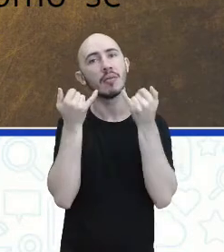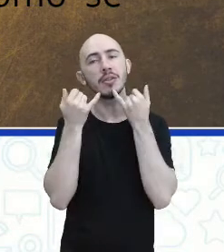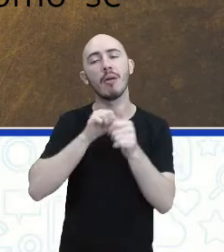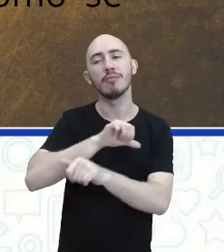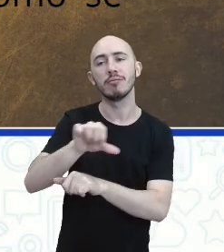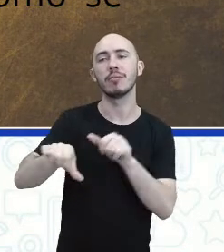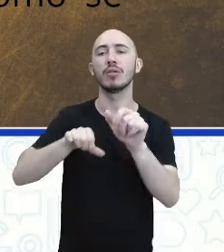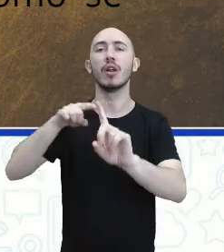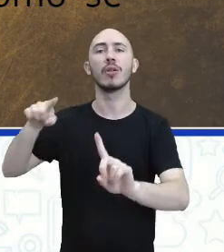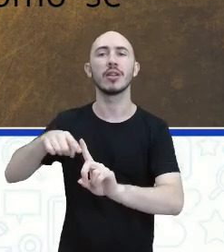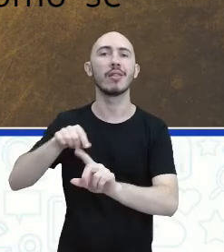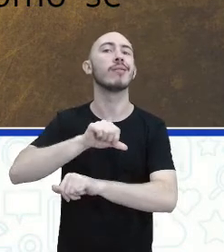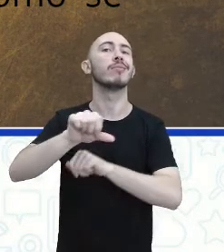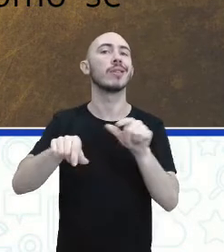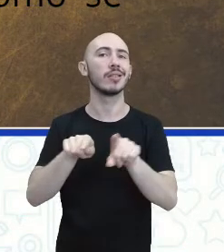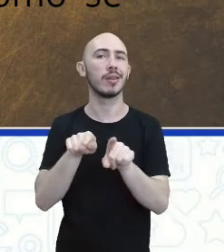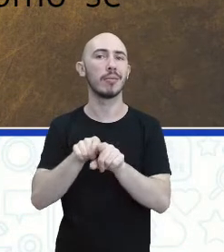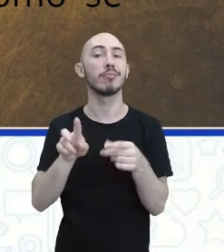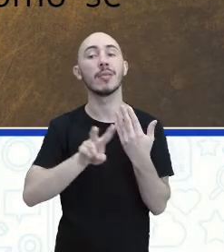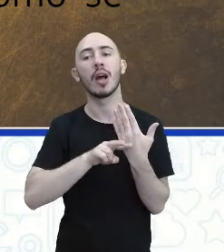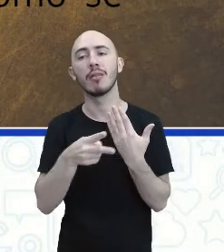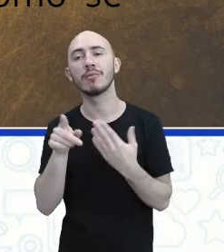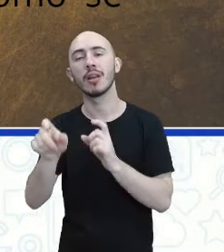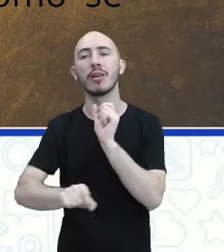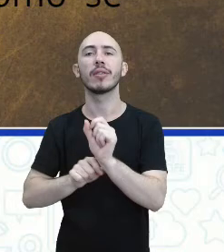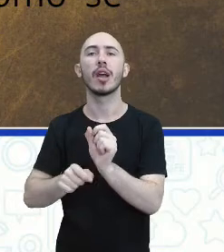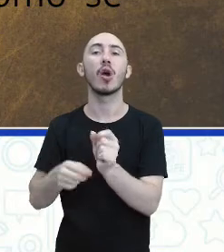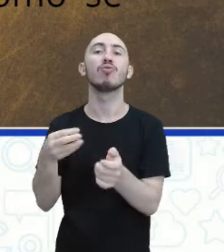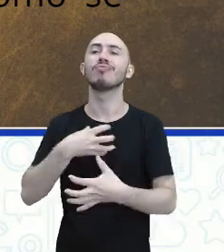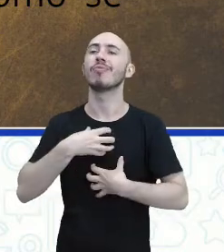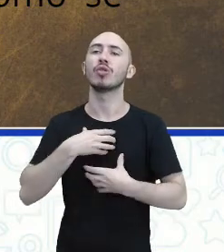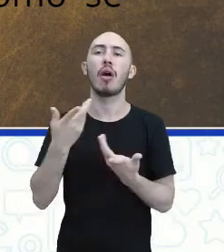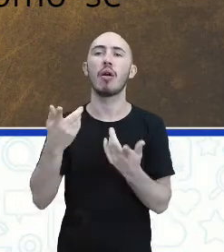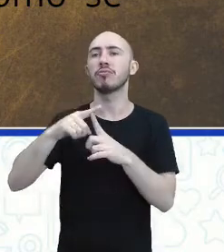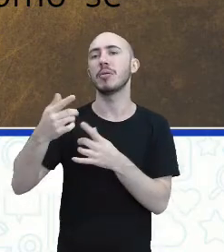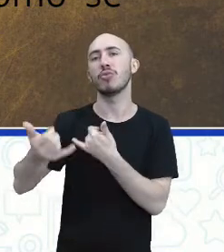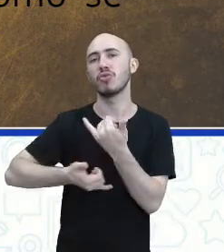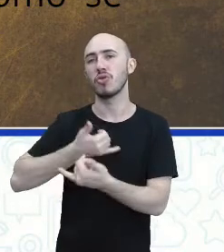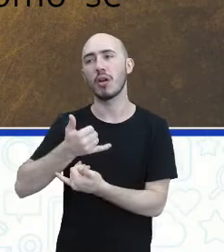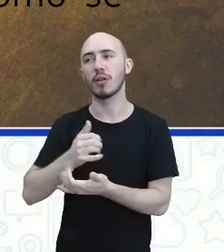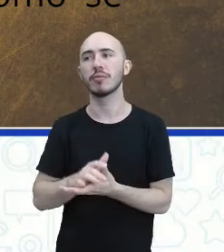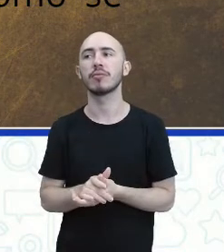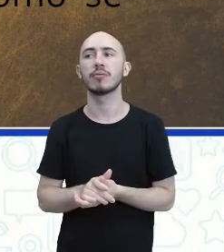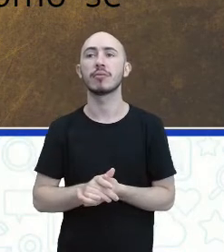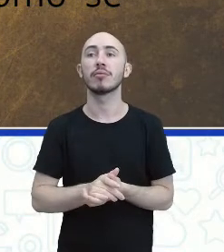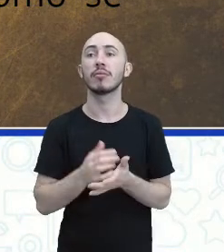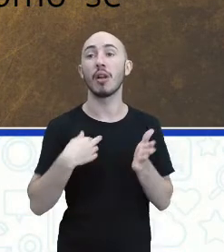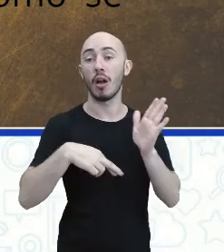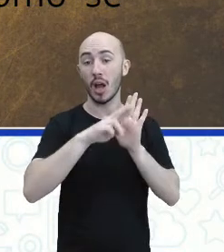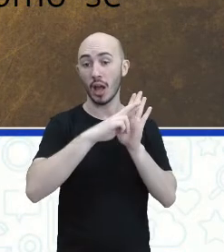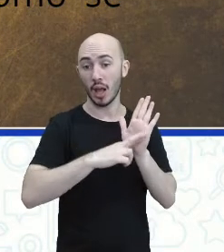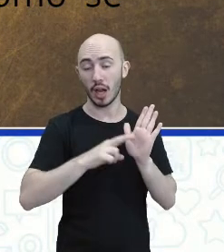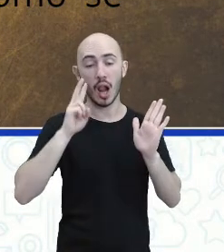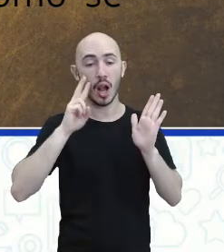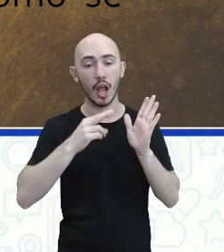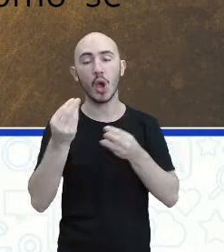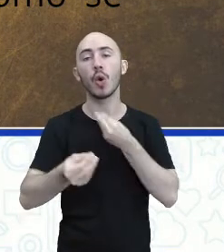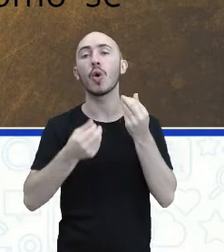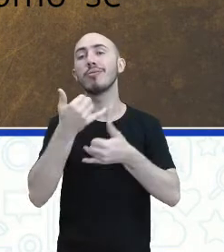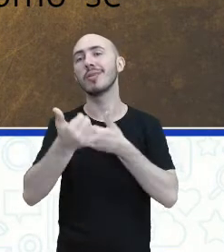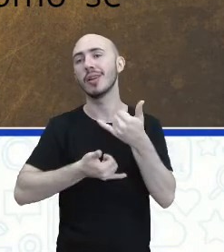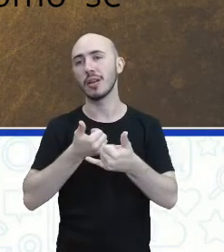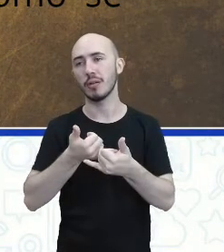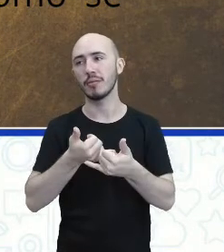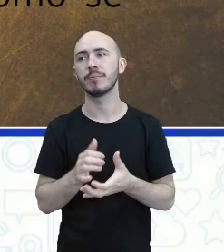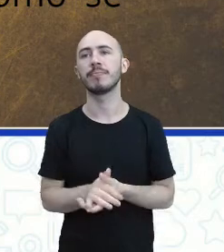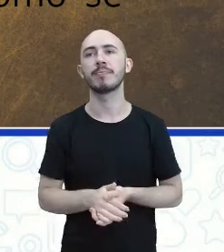os objetivos e, consequentemente, a forma de jogar. É preciso ler as regras, como se joga e jogar.